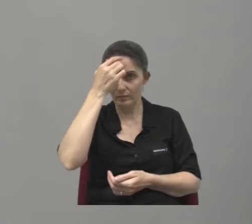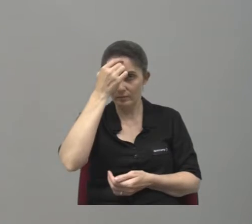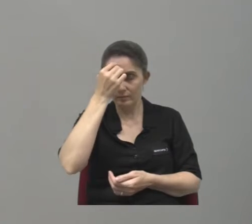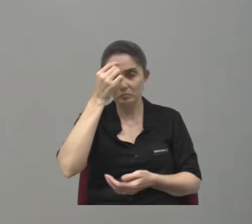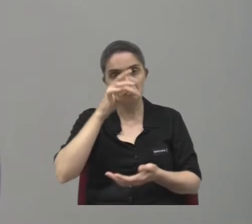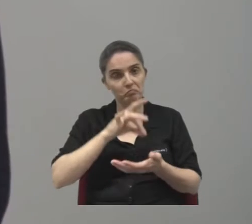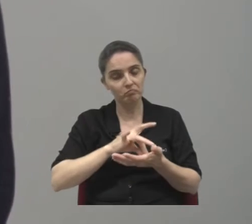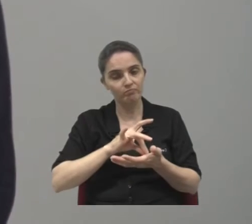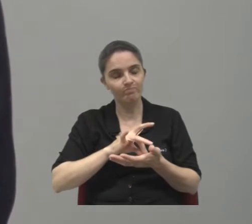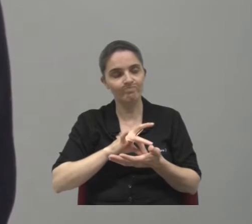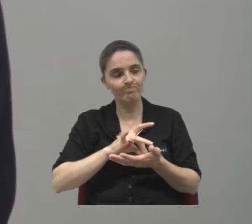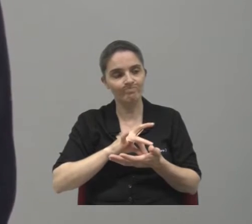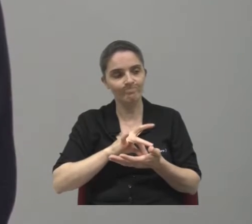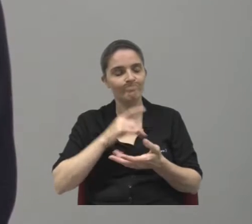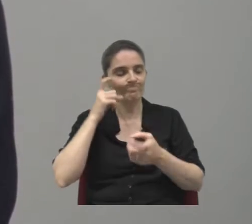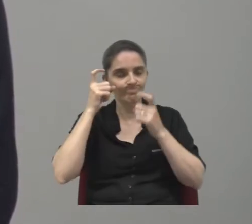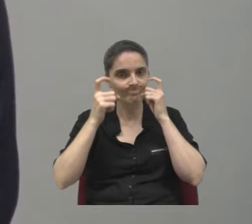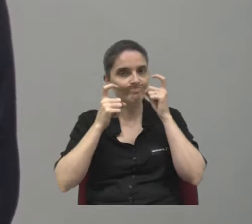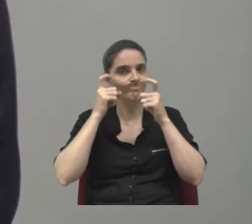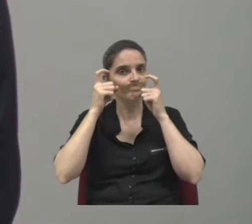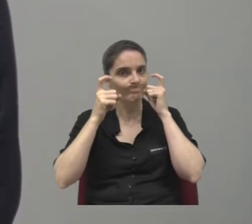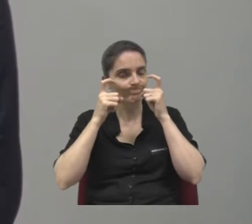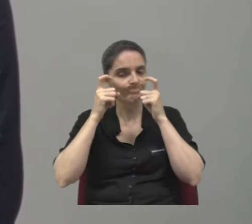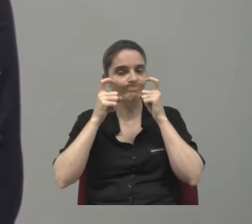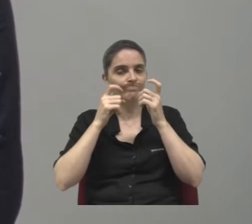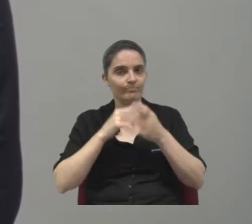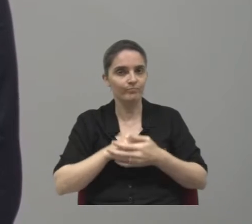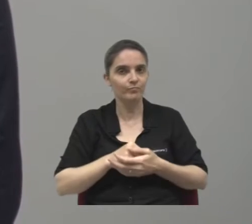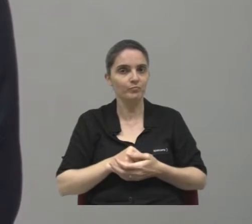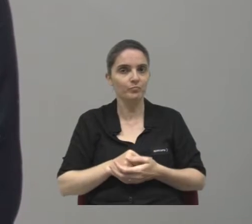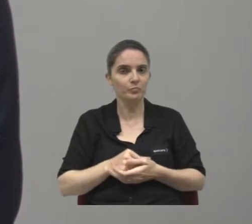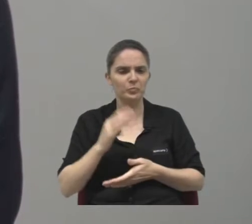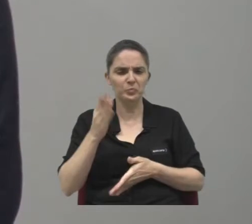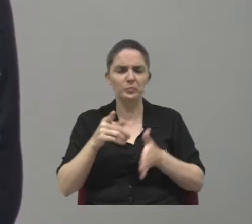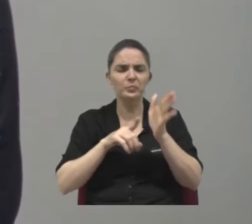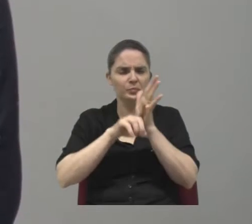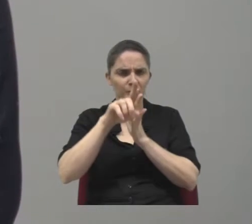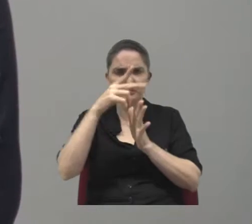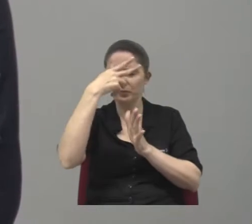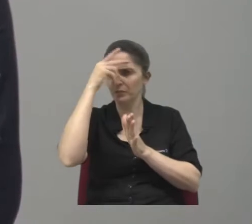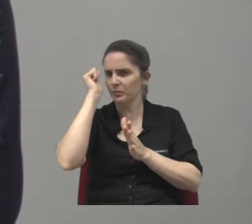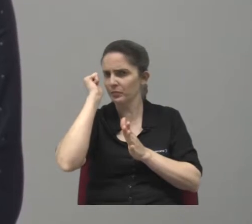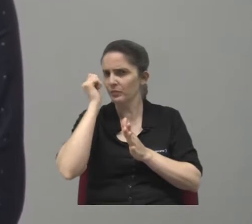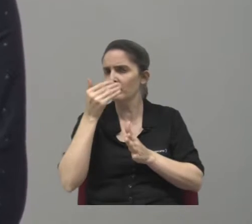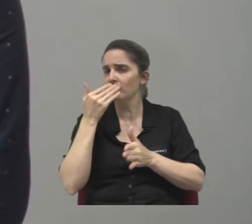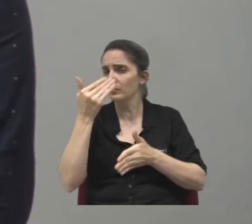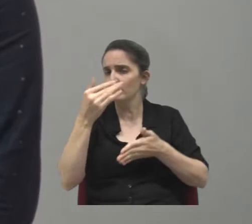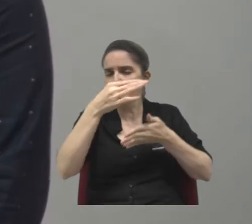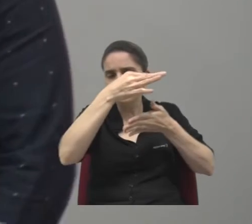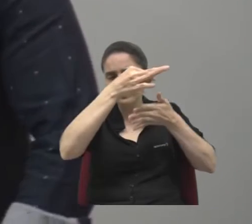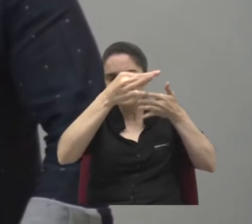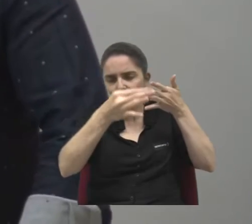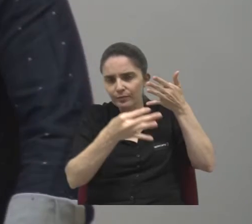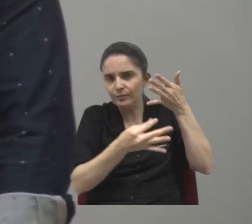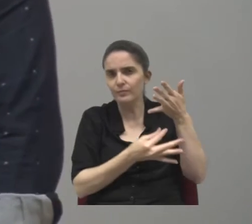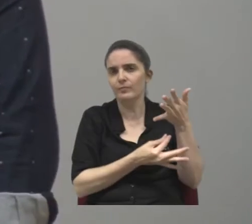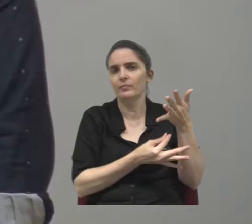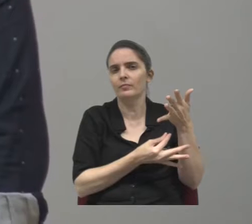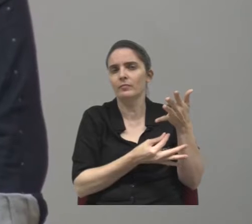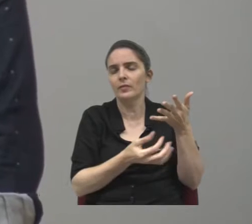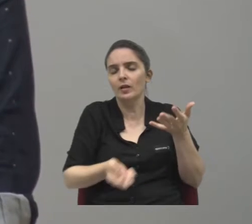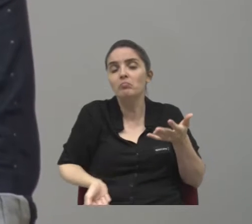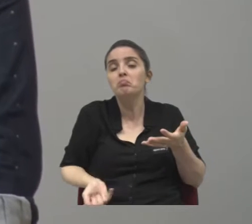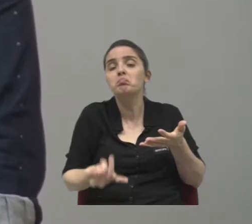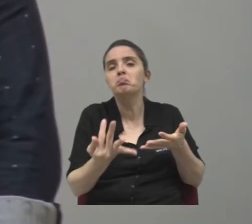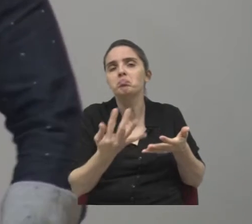preocupado, tanto que fiz um requerimento pedindo detalhadamente os gastos hoje dentro do zoológico municipal.